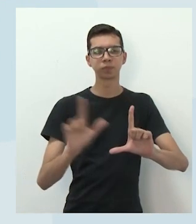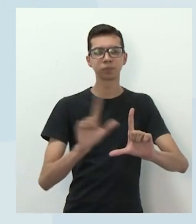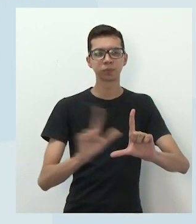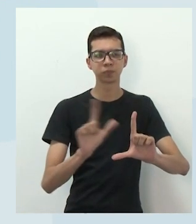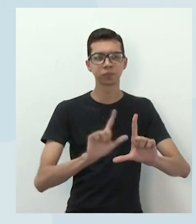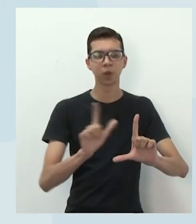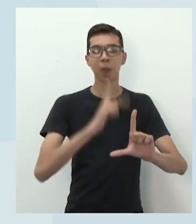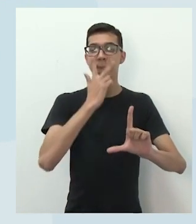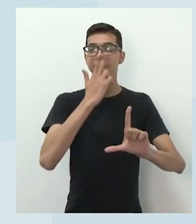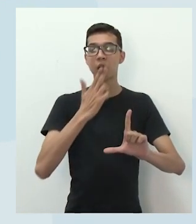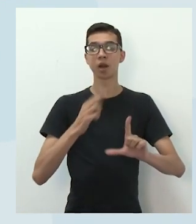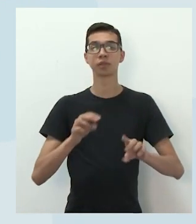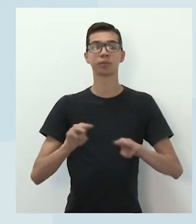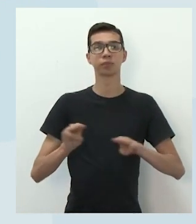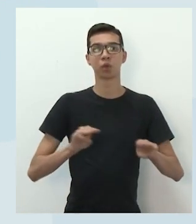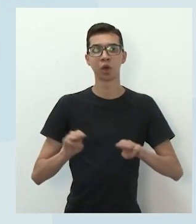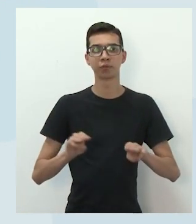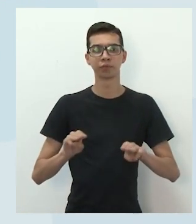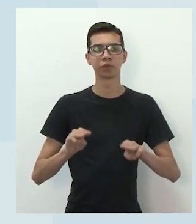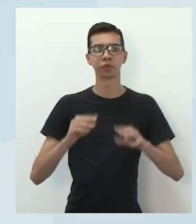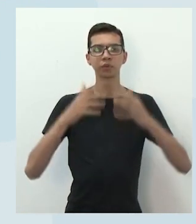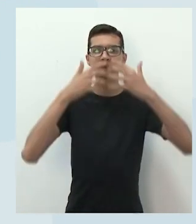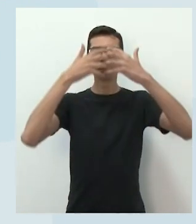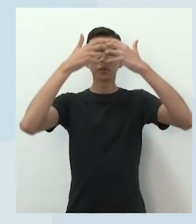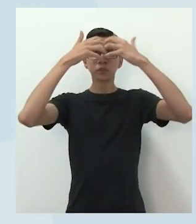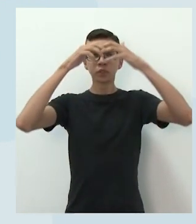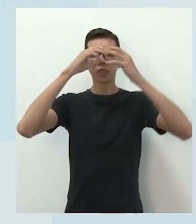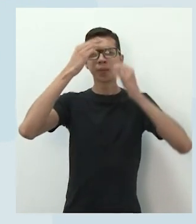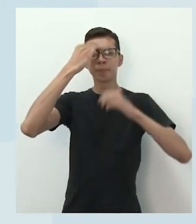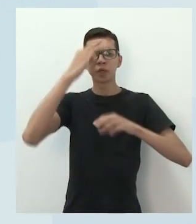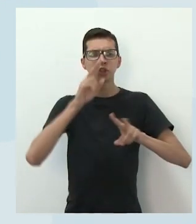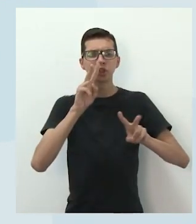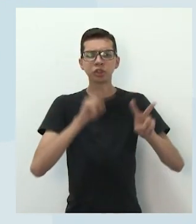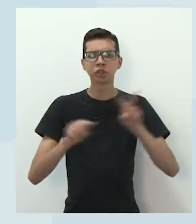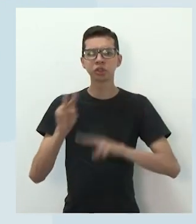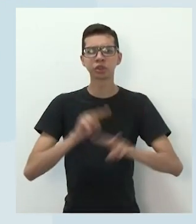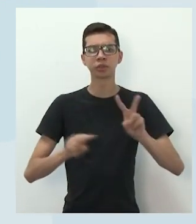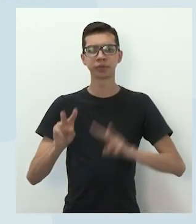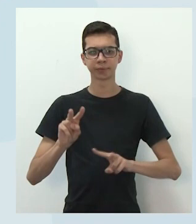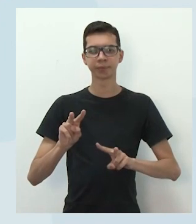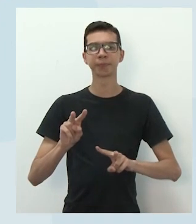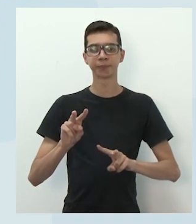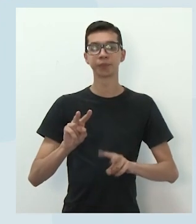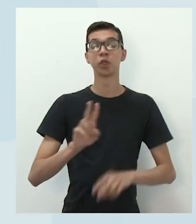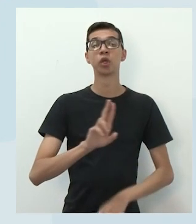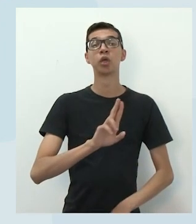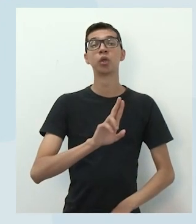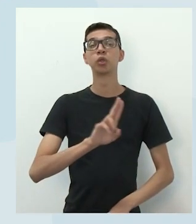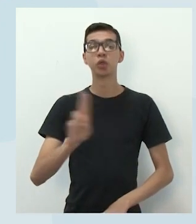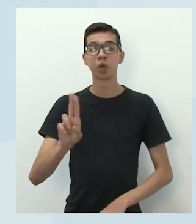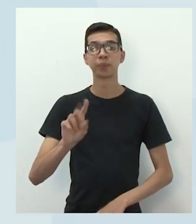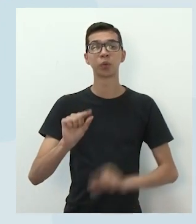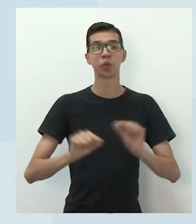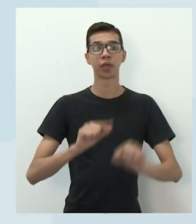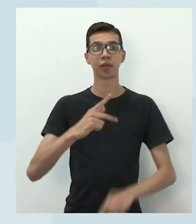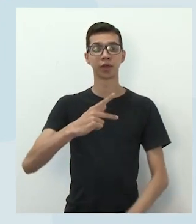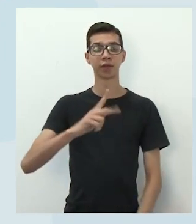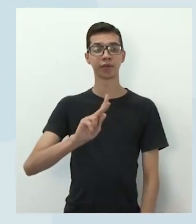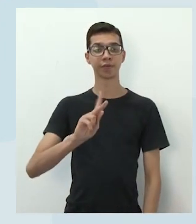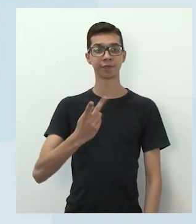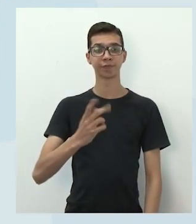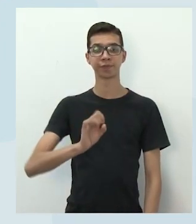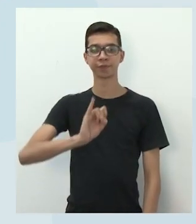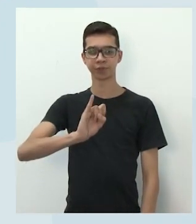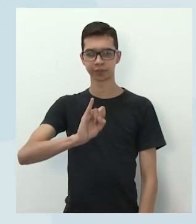de movimento, proporcionada pelo fenômeno Phi, que é a chamada ilusão de ótica descoberta por Marx Wertheimer